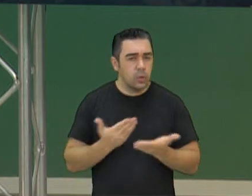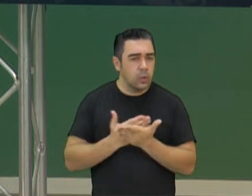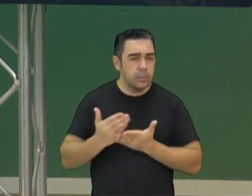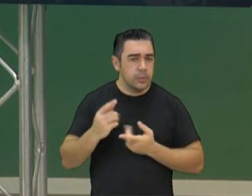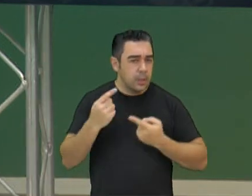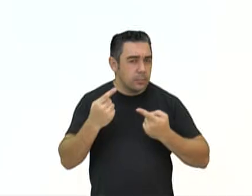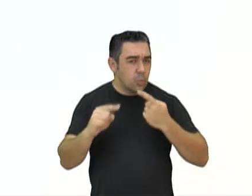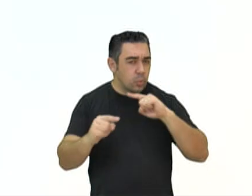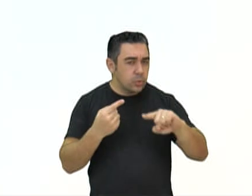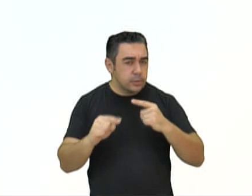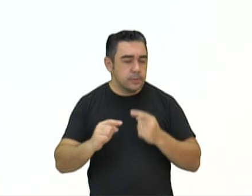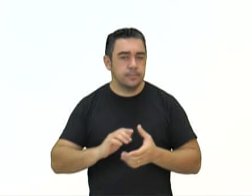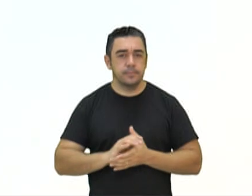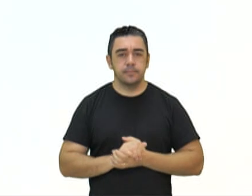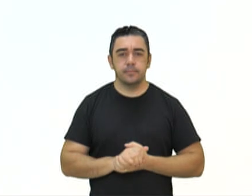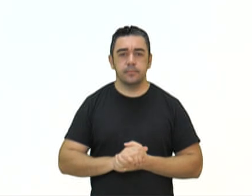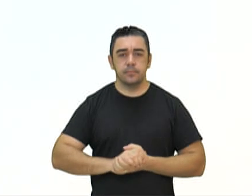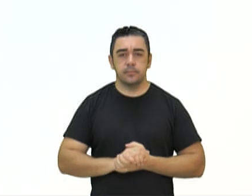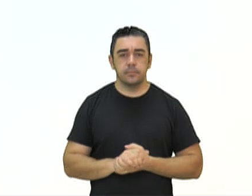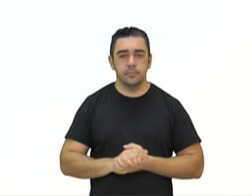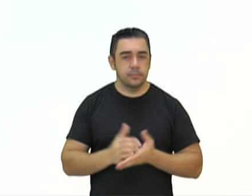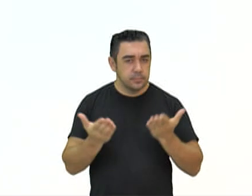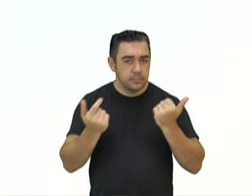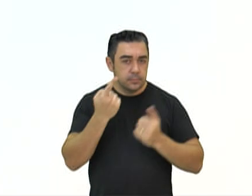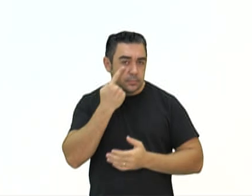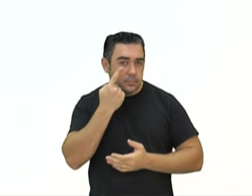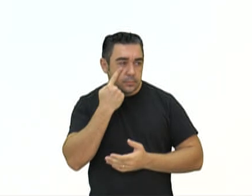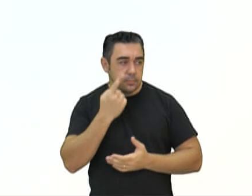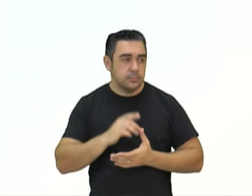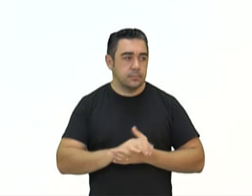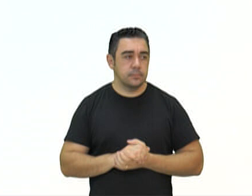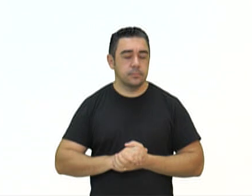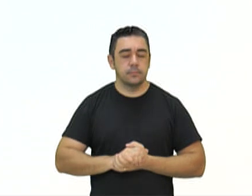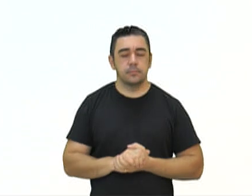com música. Vamos lá.